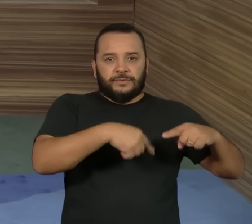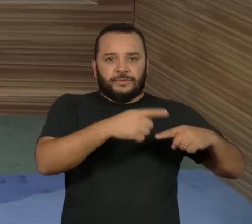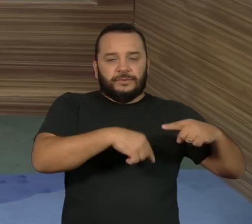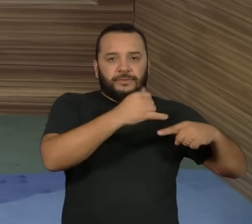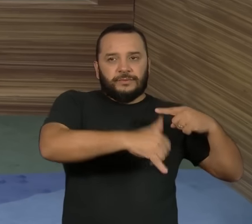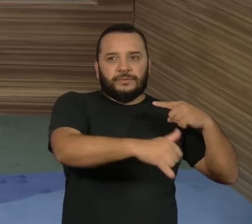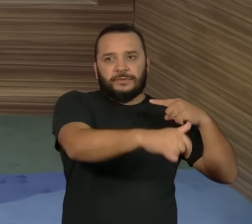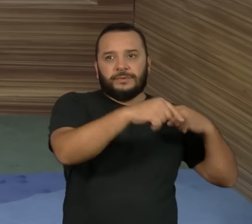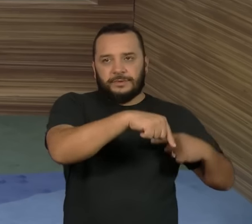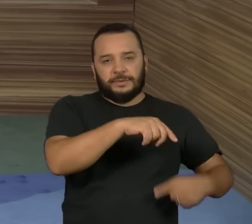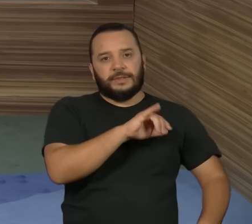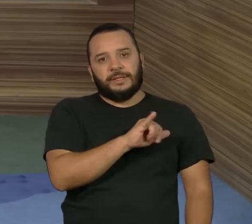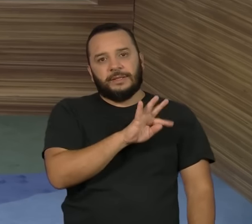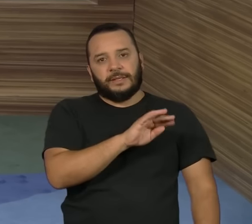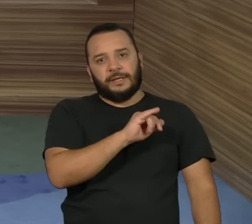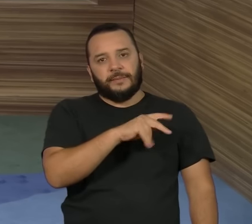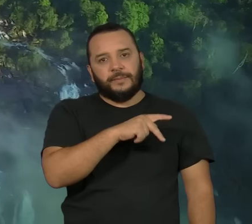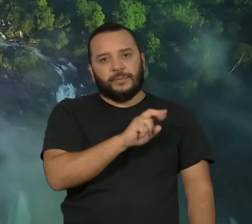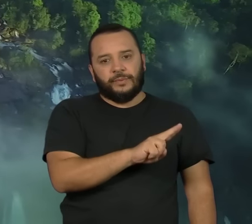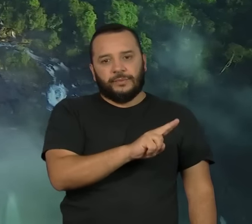da Hidrelétrica de Itaipu.